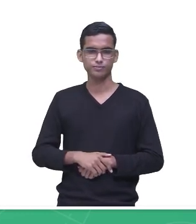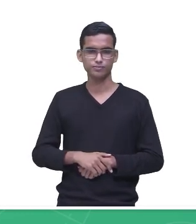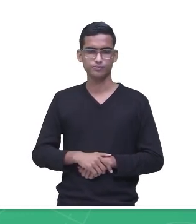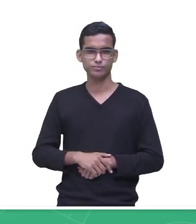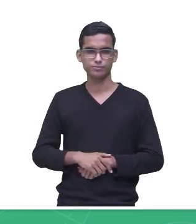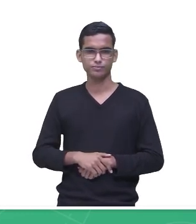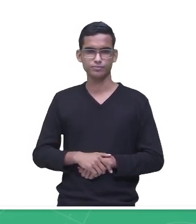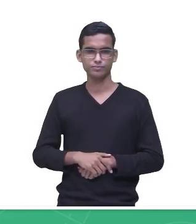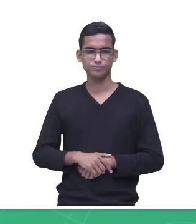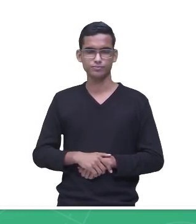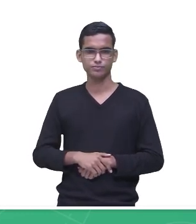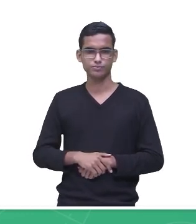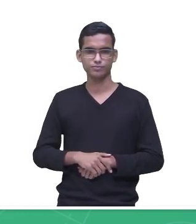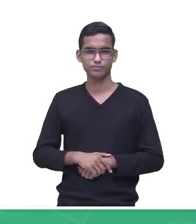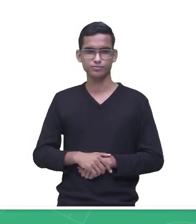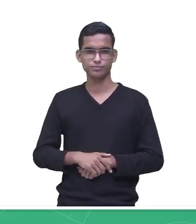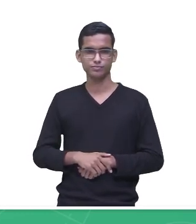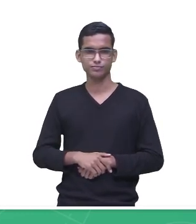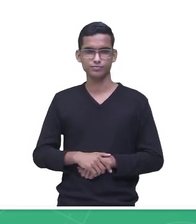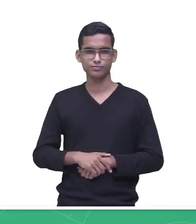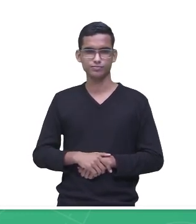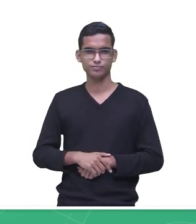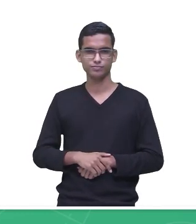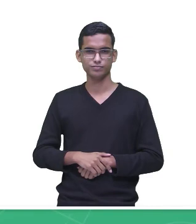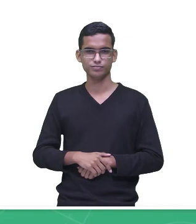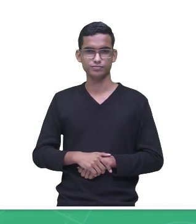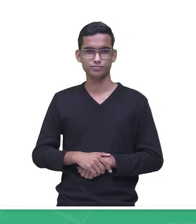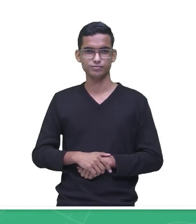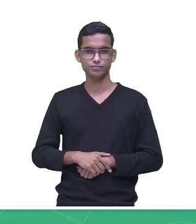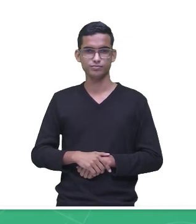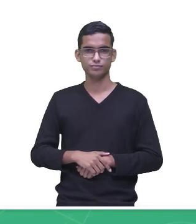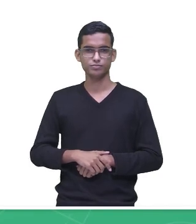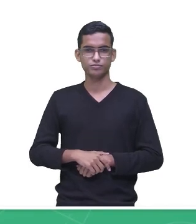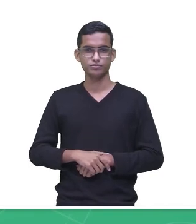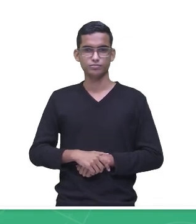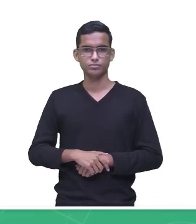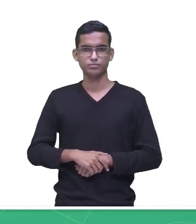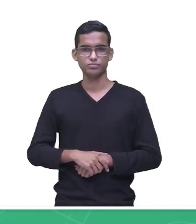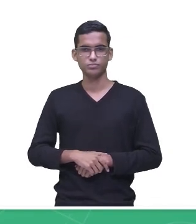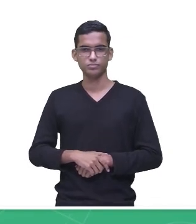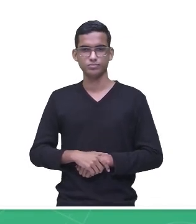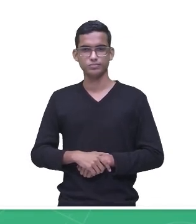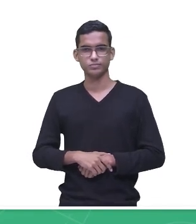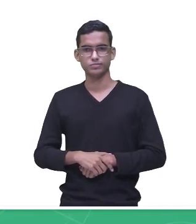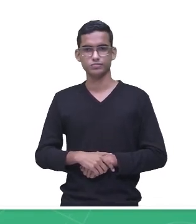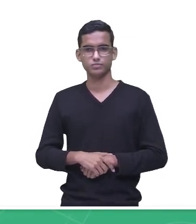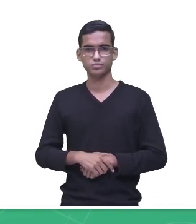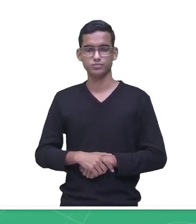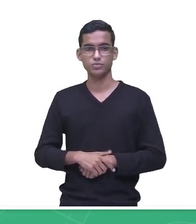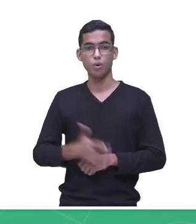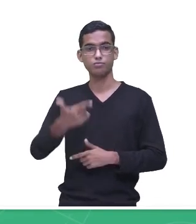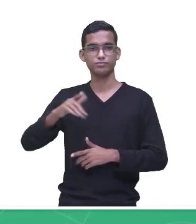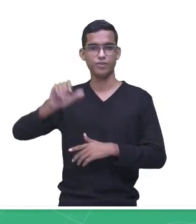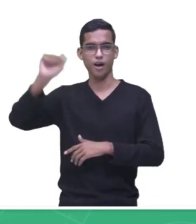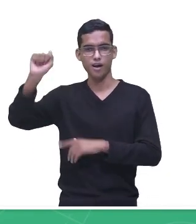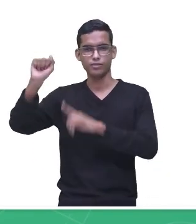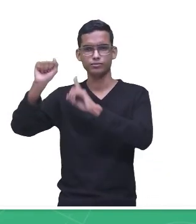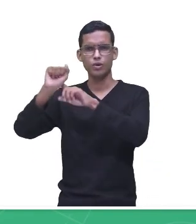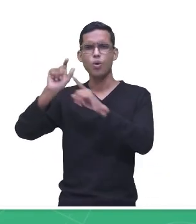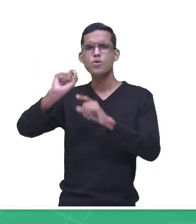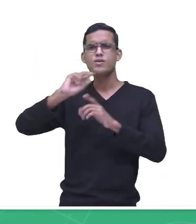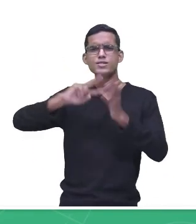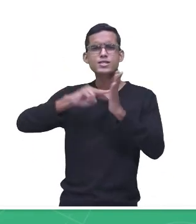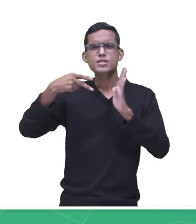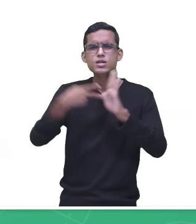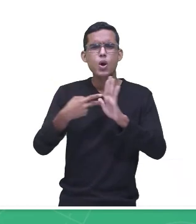tá bom? Vamos ver o nosso gabarito aí? Beleza? Tá lá, olha. Letra A. O que significa o